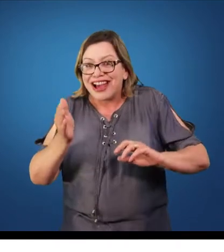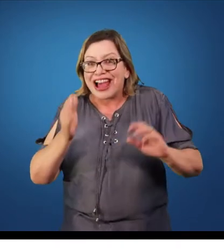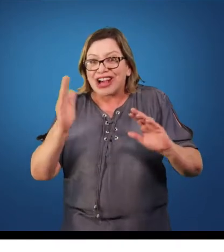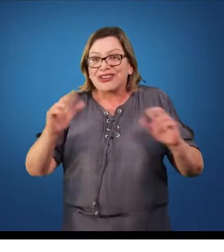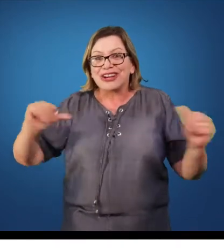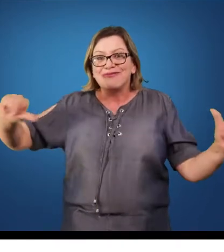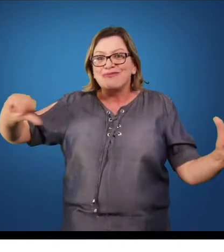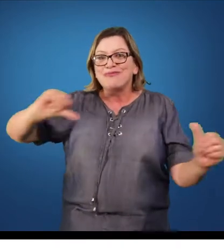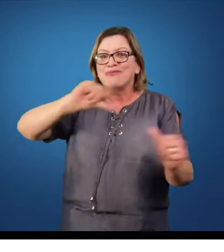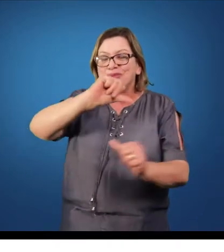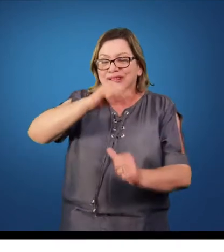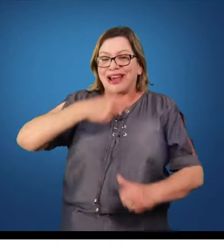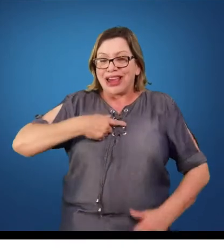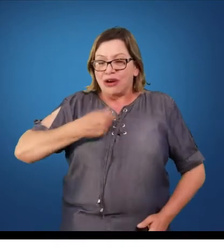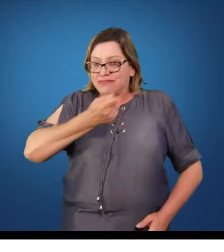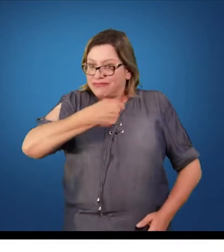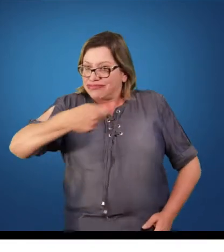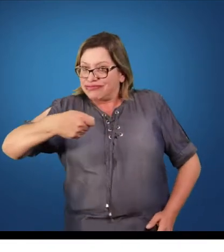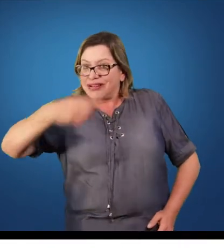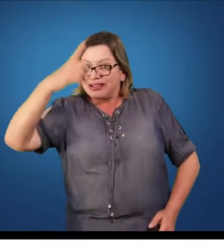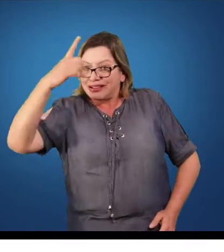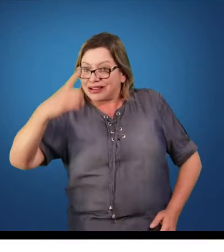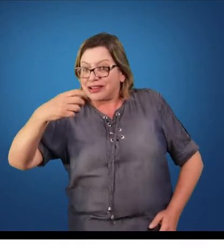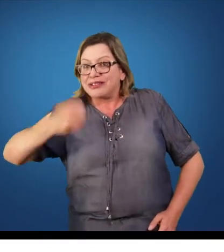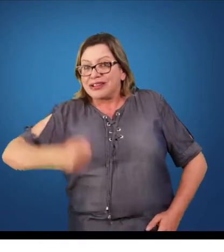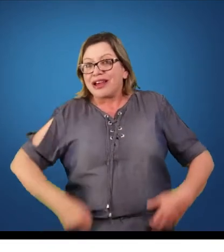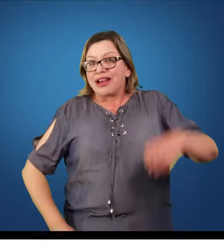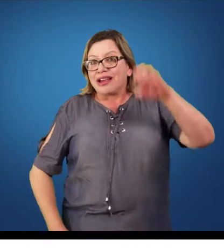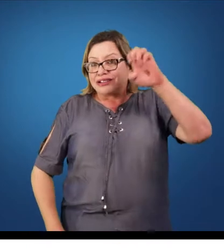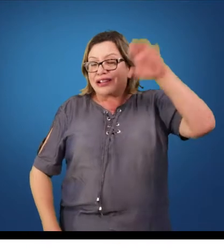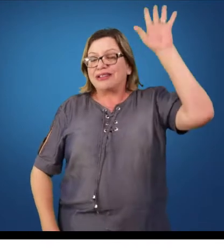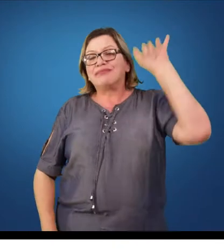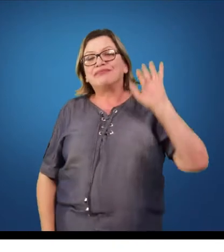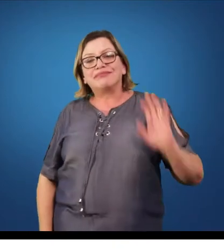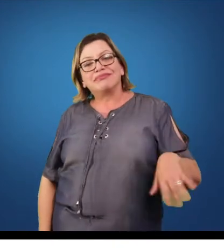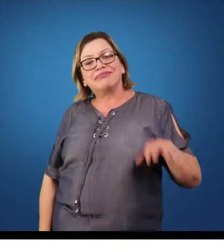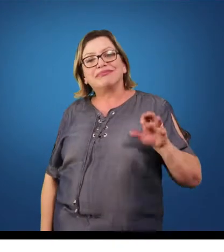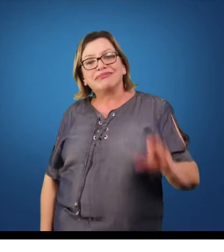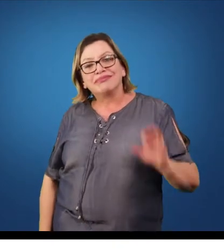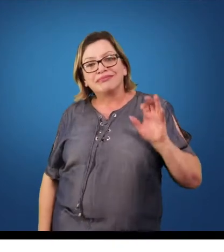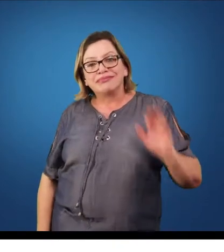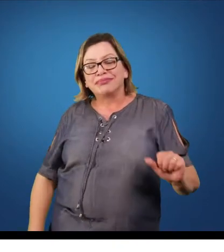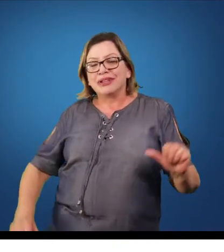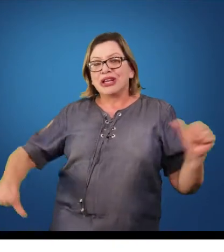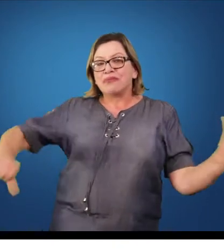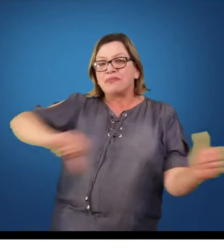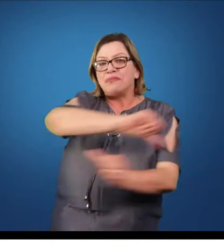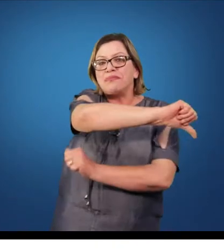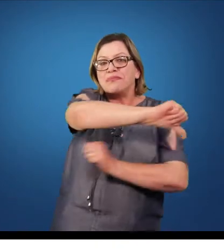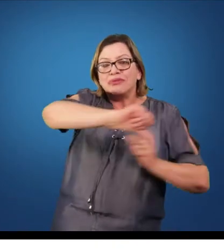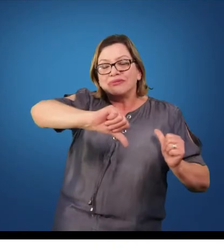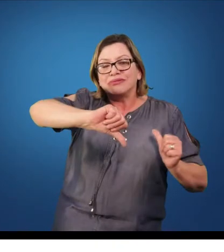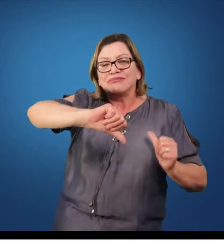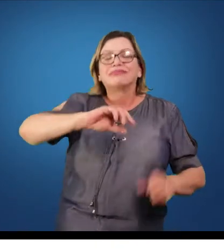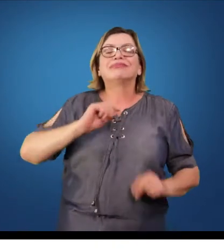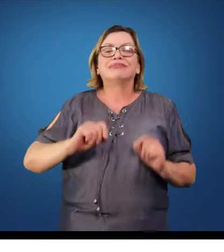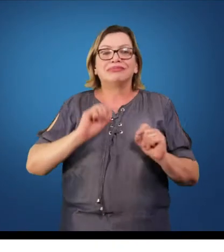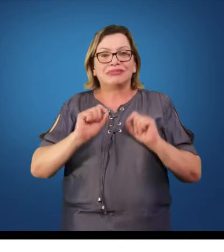vai com a direita e volta com a direita. E quem for com a direita, vai com a esquerda e volta com a esquerda,